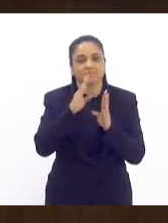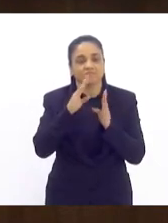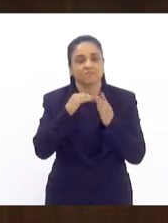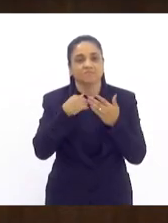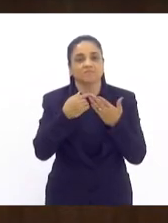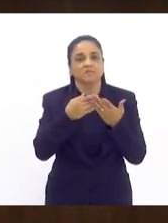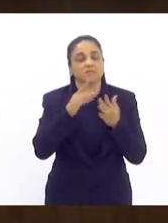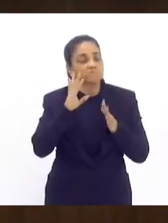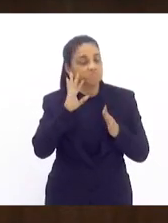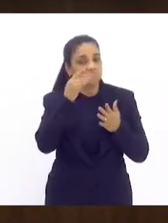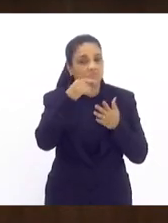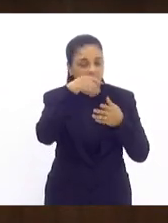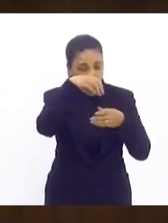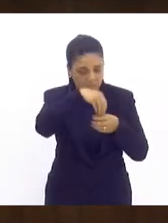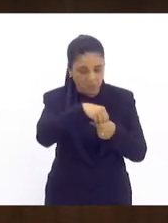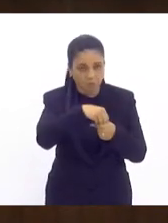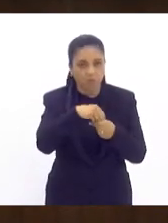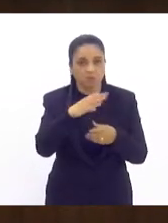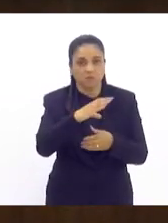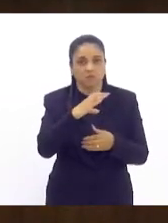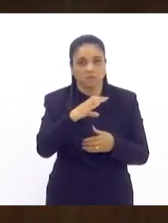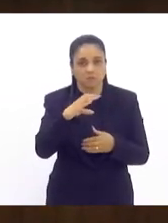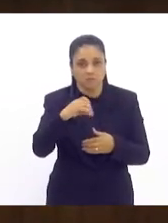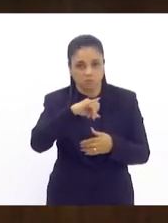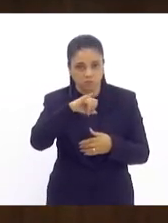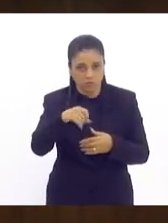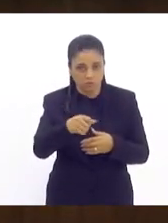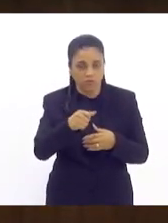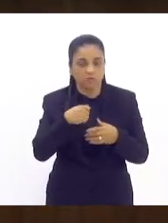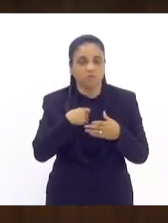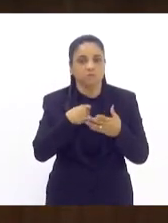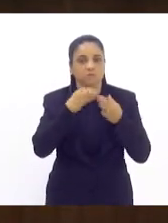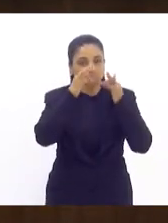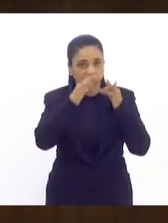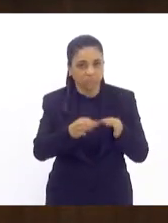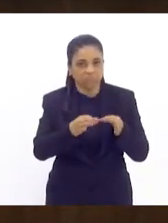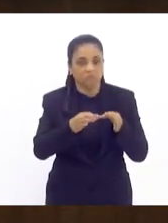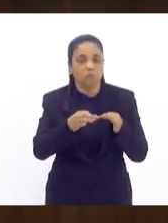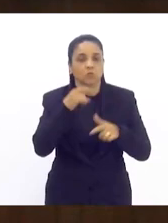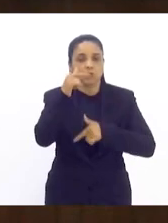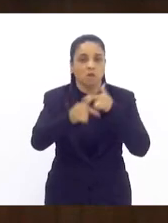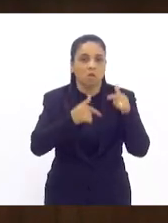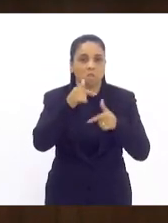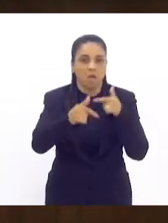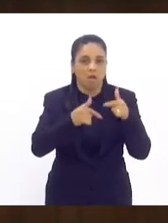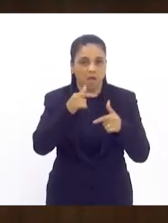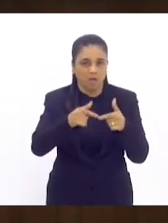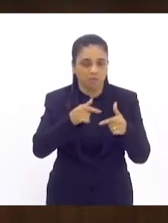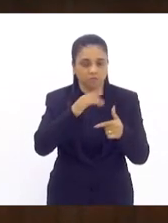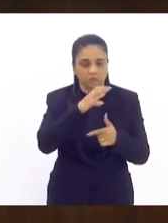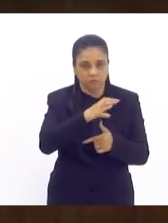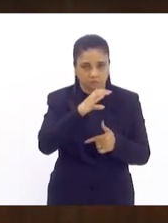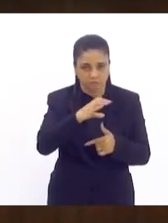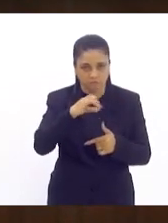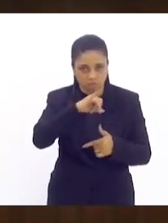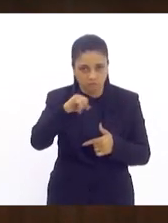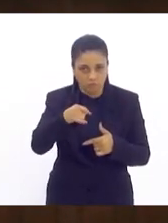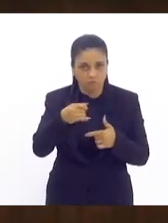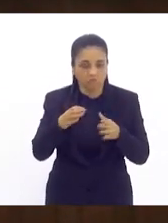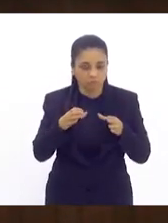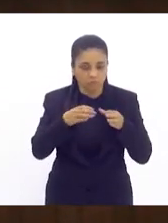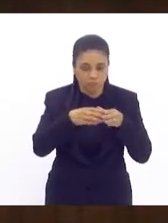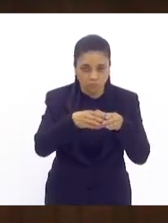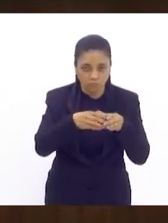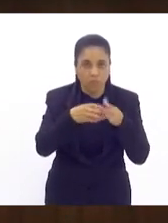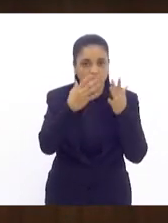tomadas no âmbito dessa ccj para otimizar e dar celeridade ao trabalho de todos parlamentares então agradecer e parabenizar todos os membros da ccj que tem feito